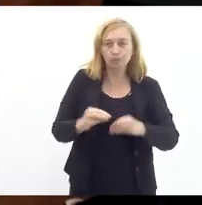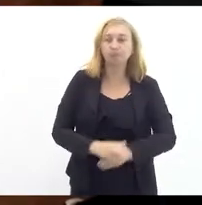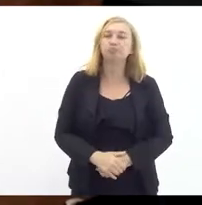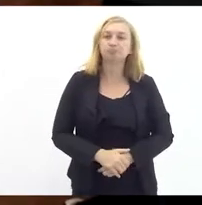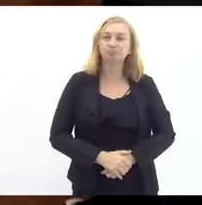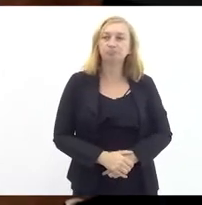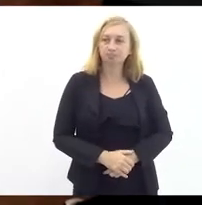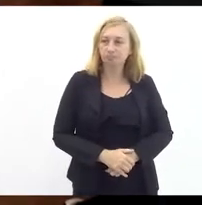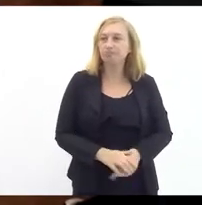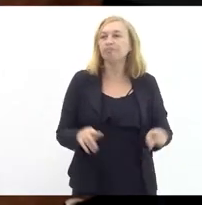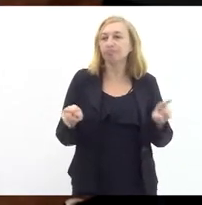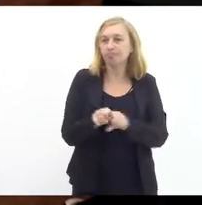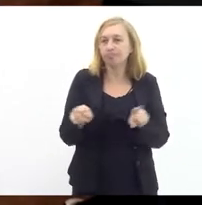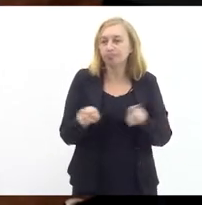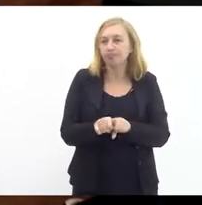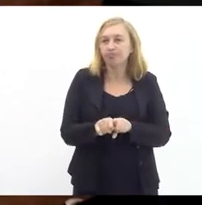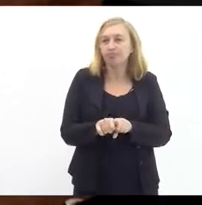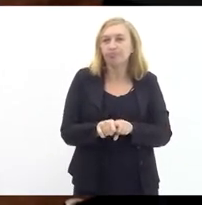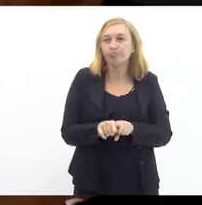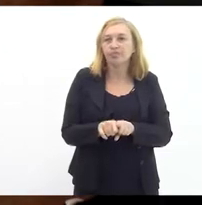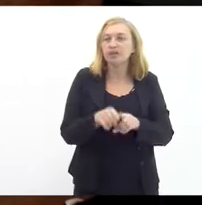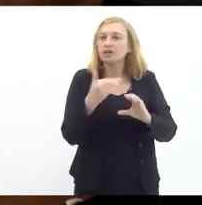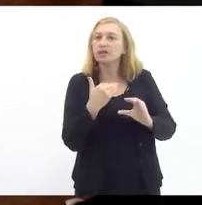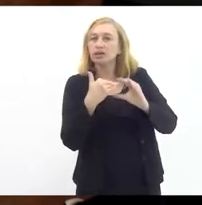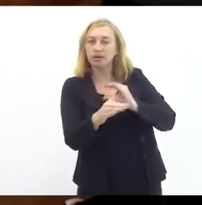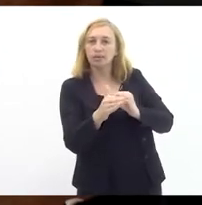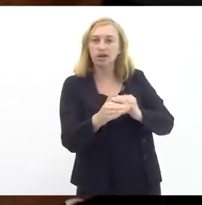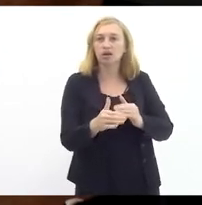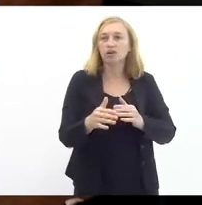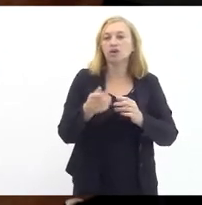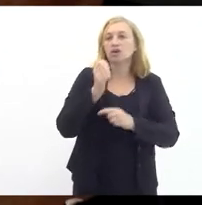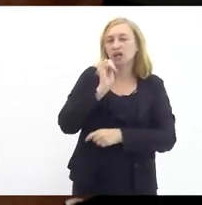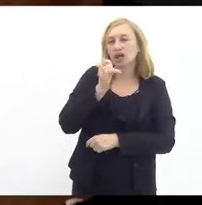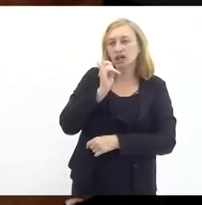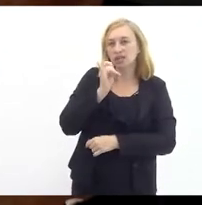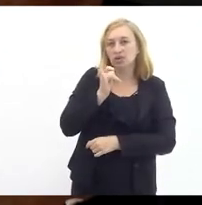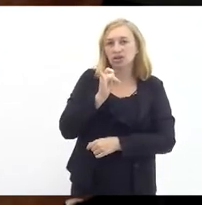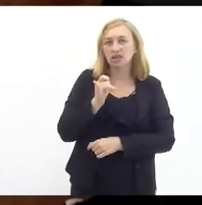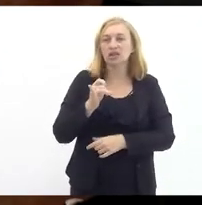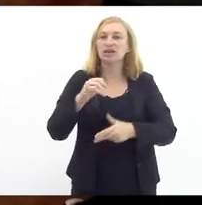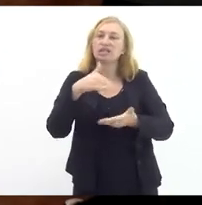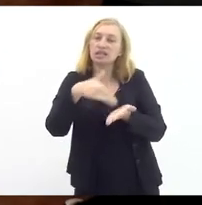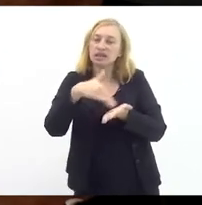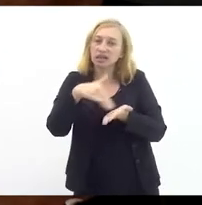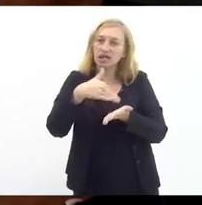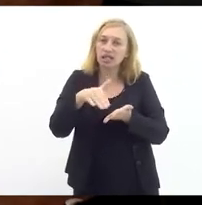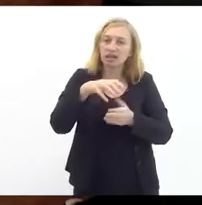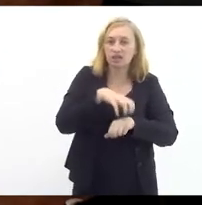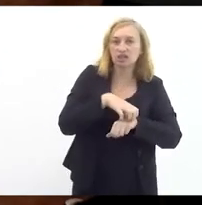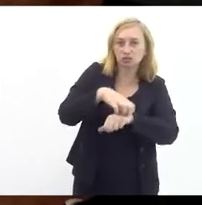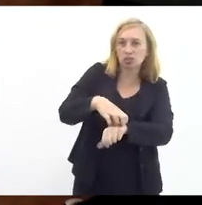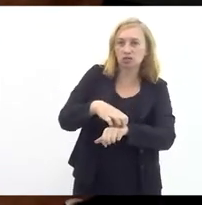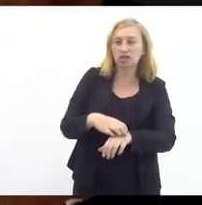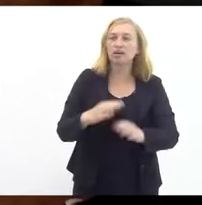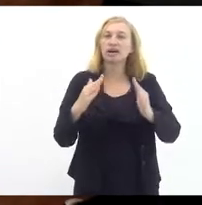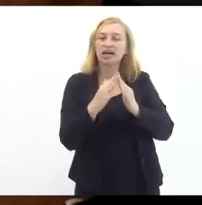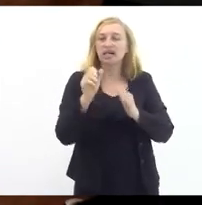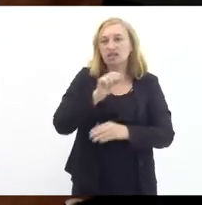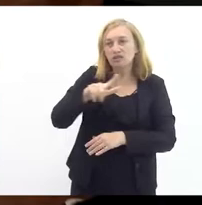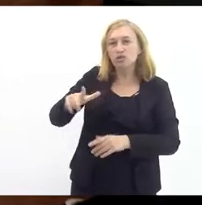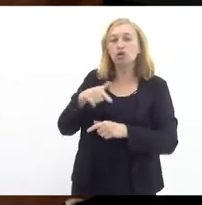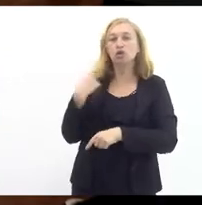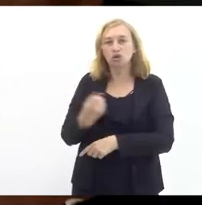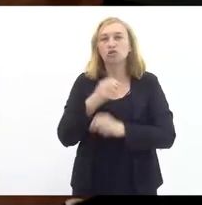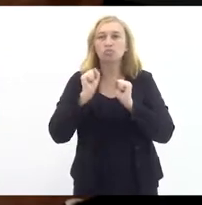E também estamos encaminhando esse relatório da Secretaria de Transporte para a Casa Civil, para que a gente